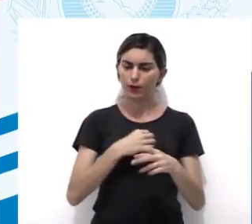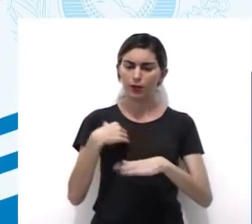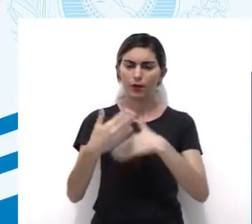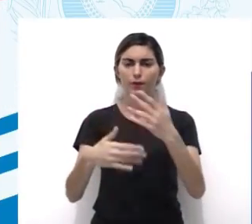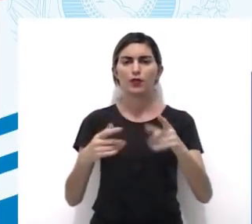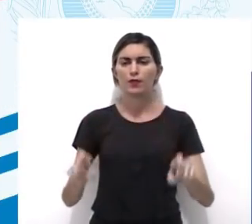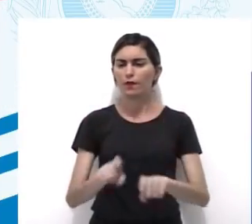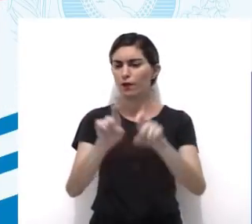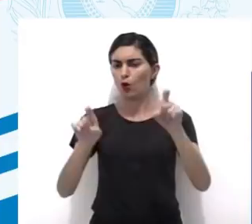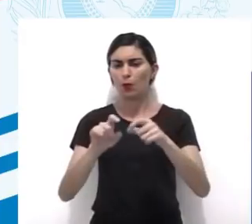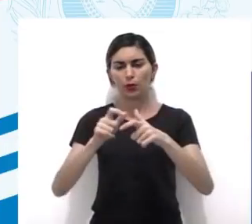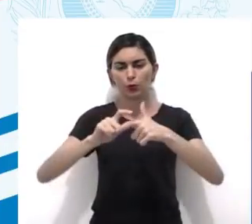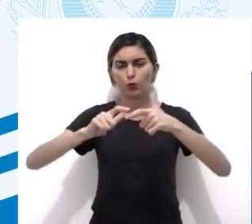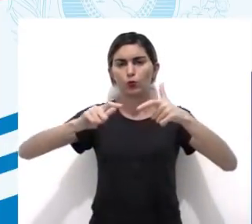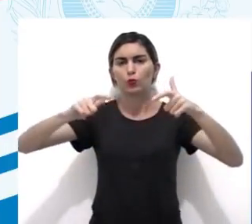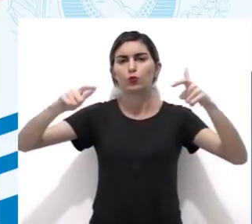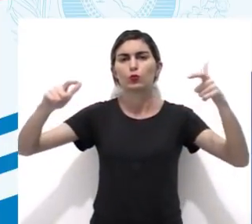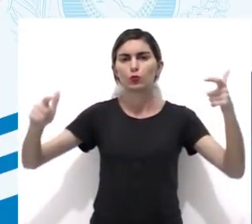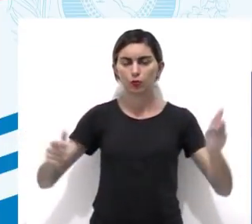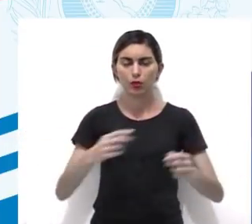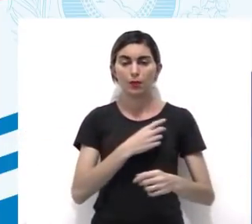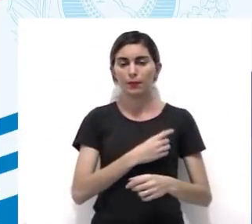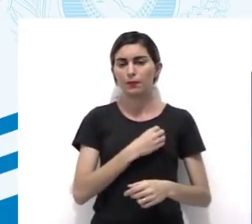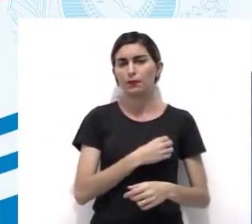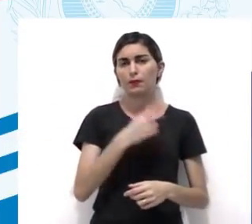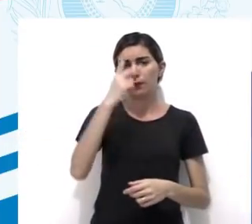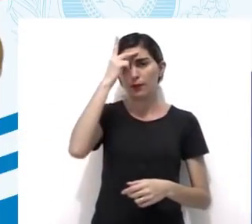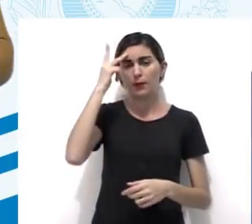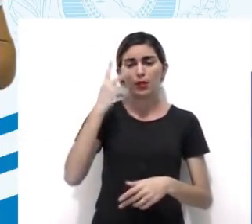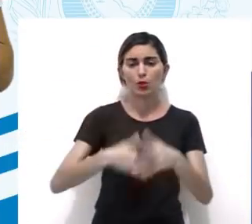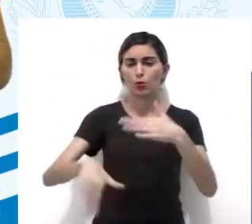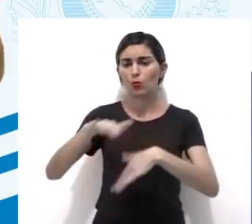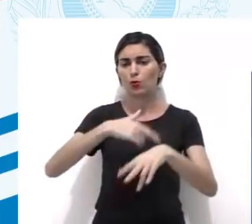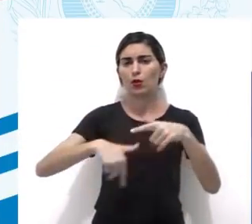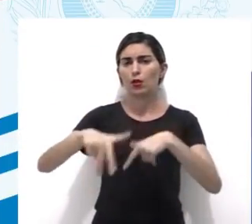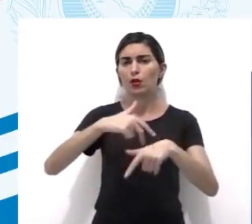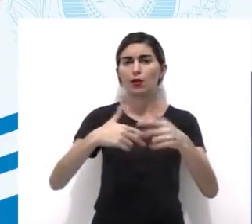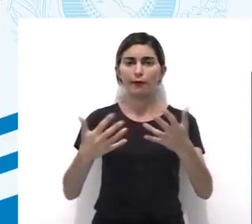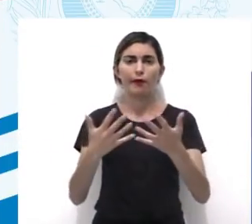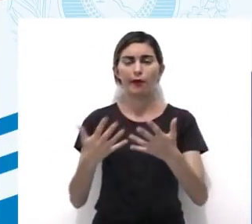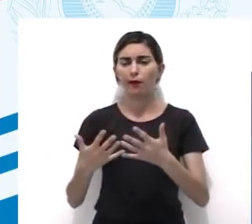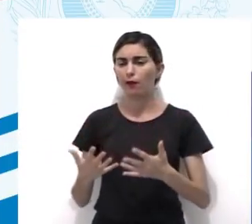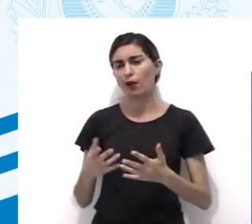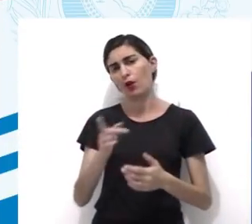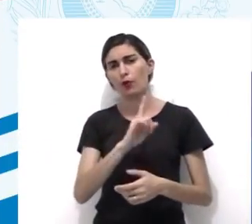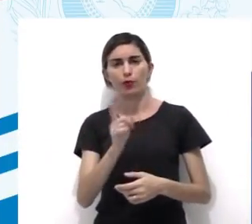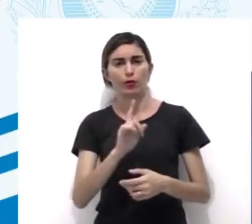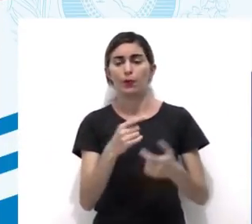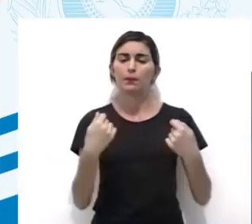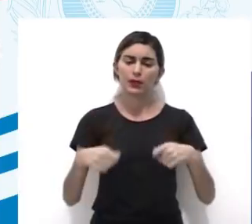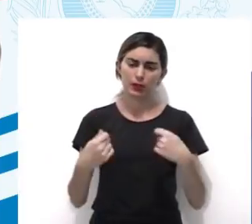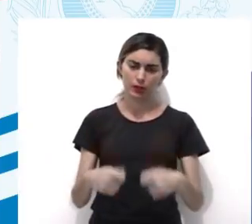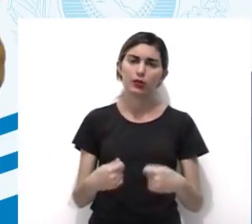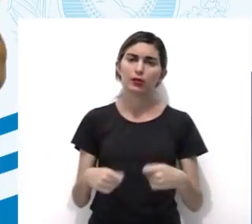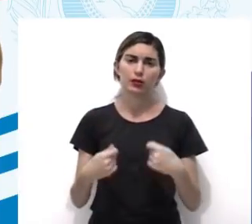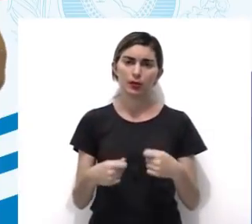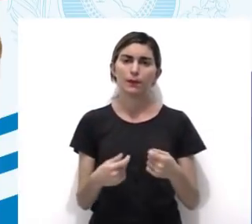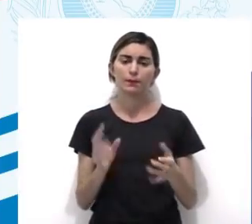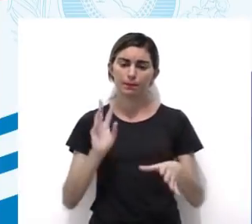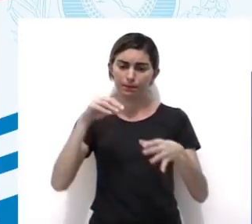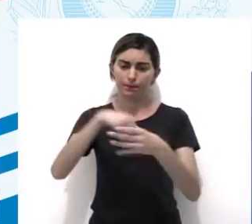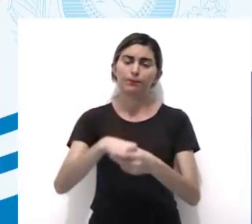uma informatização maior do dia a dia das pessoas. As pessoas vão estar, quer queira ou não, de certa